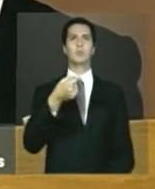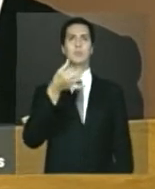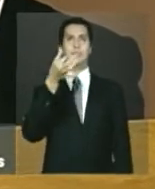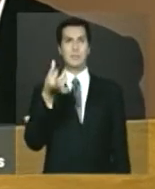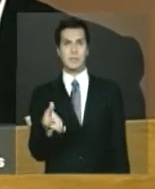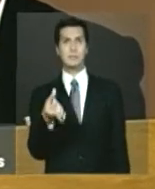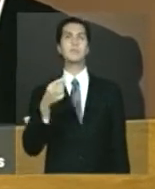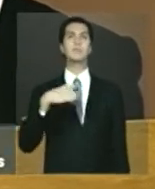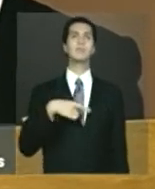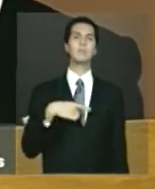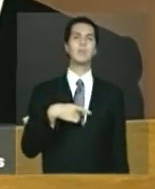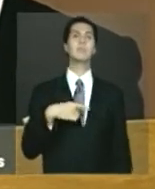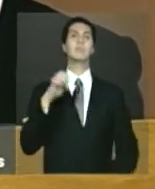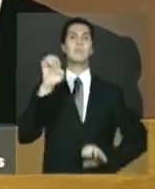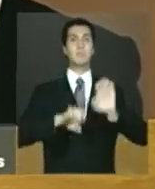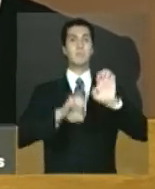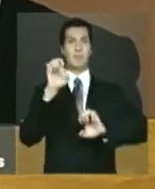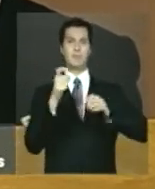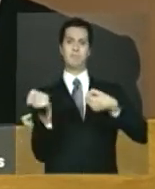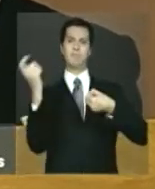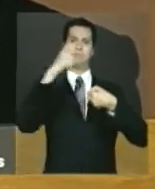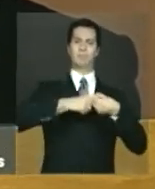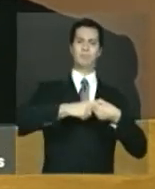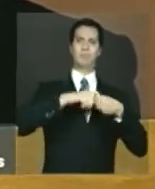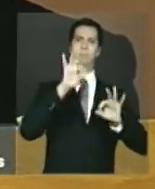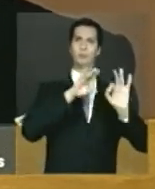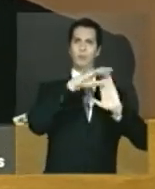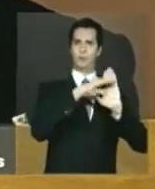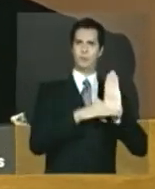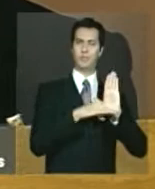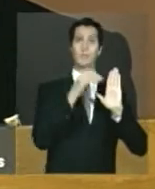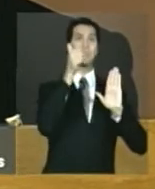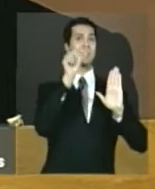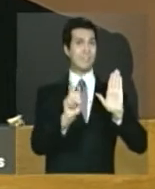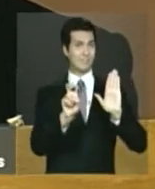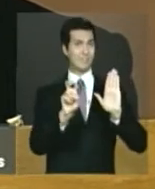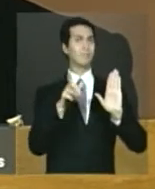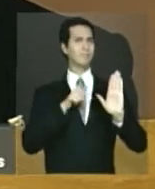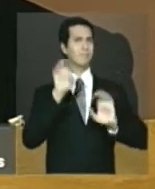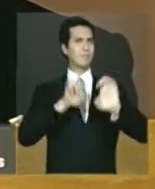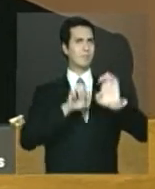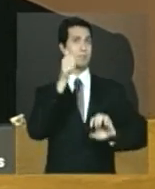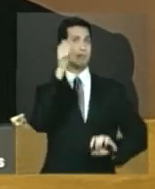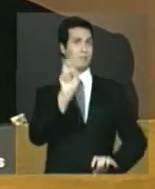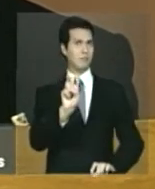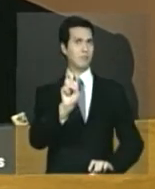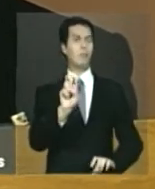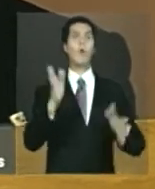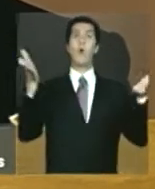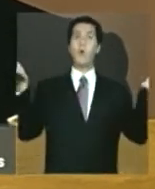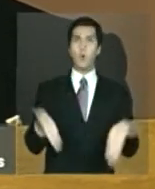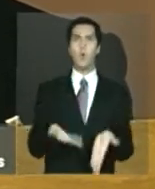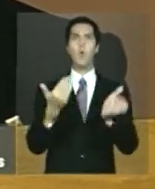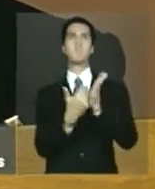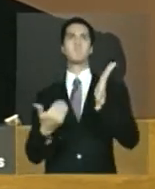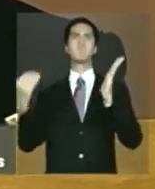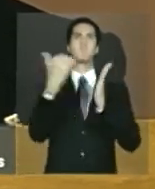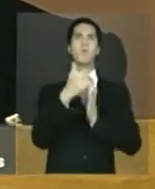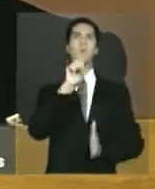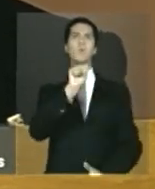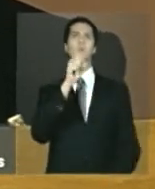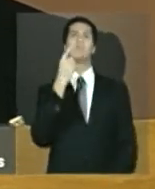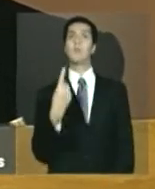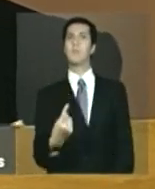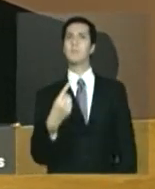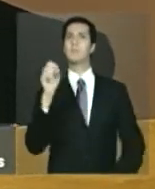empresas que se inscreveram no programa e hoje são 81 então é um salto